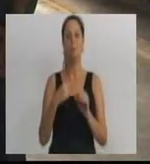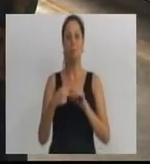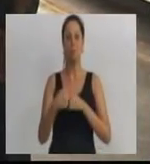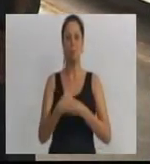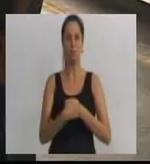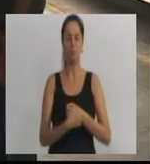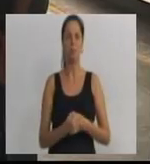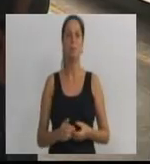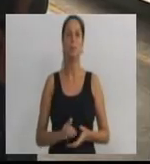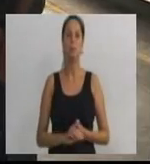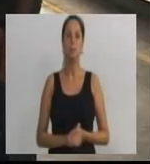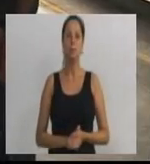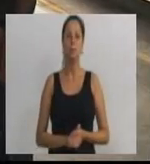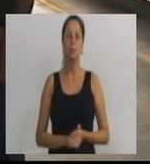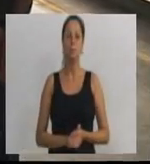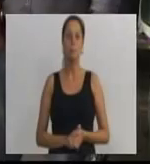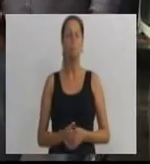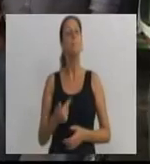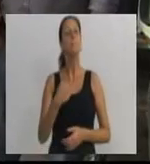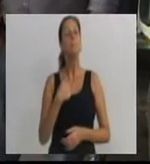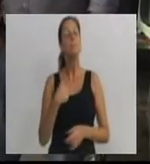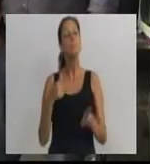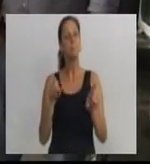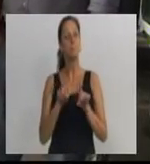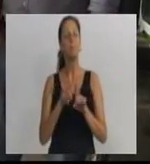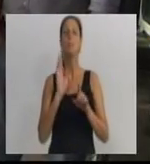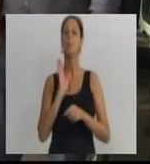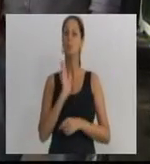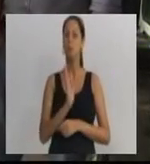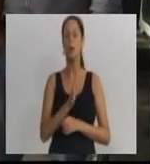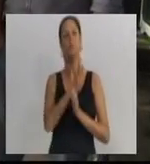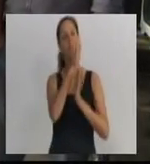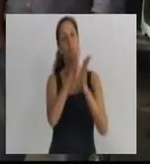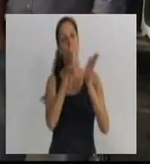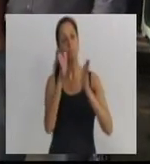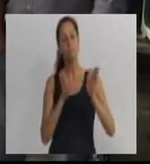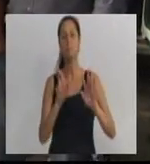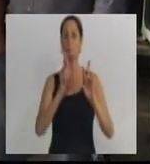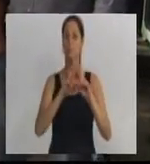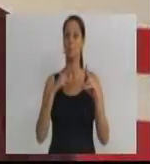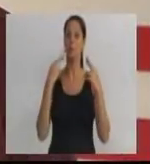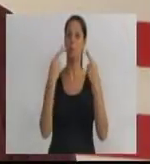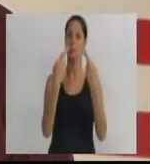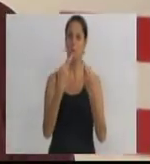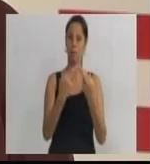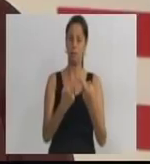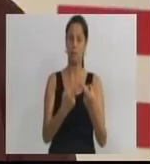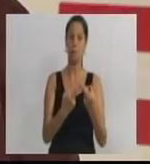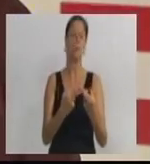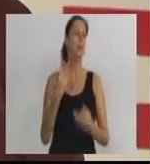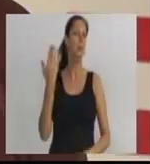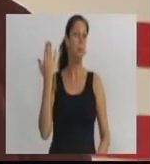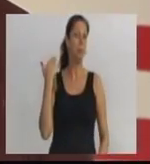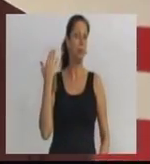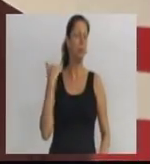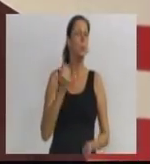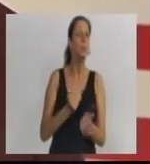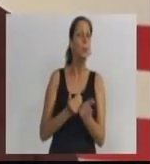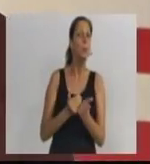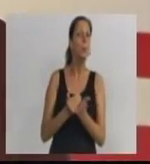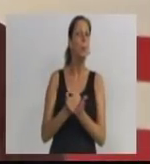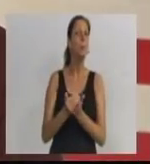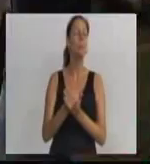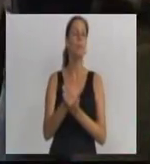tenho acompanhado também em diversas reuniões, e desde quando chegou em Blumenau, eu já